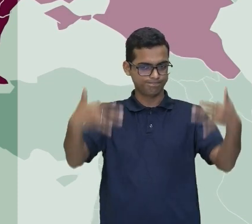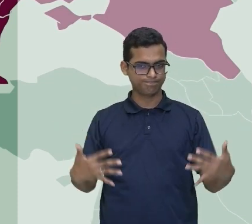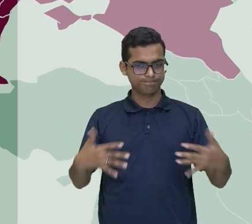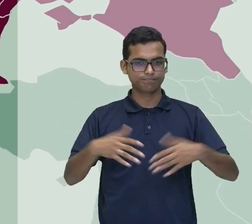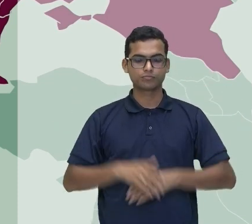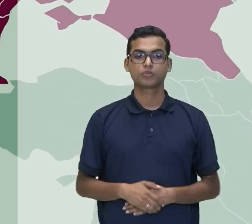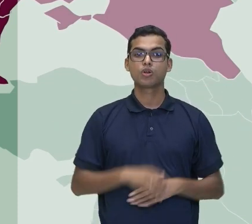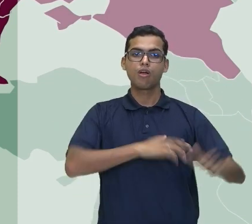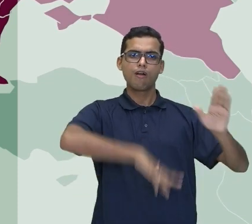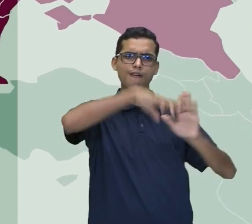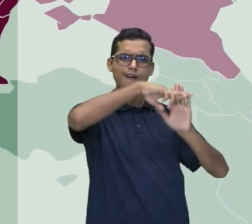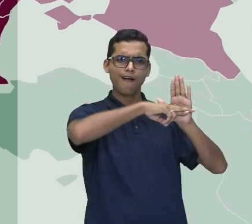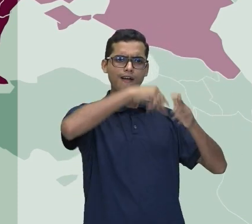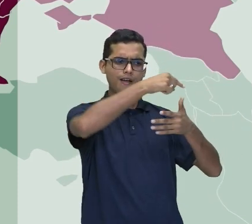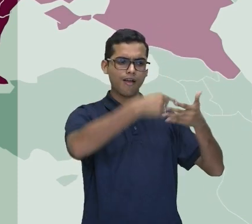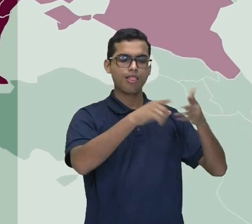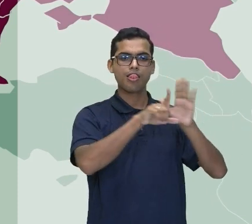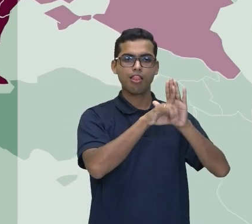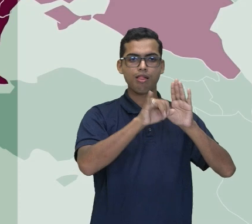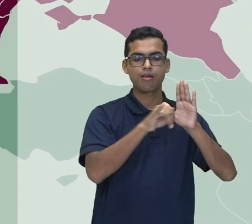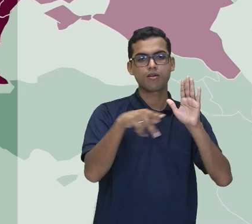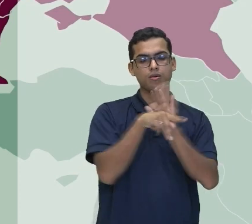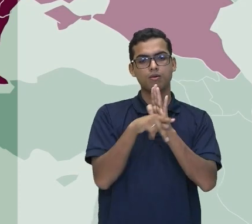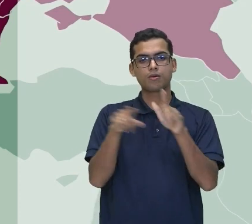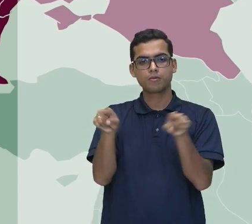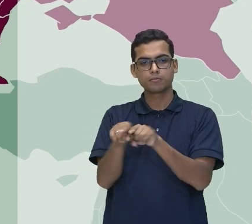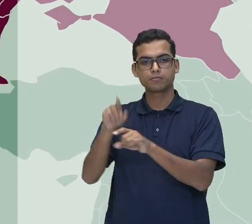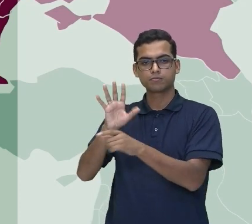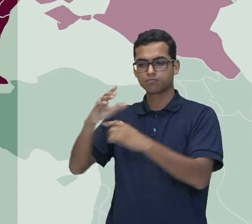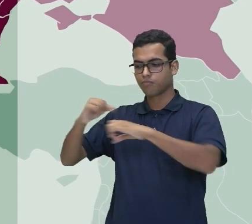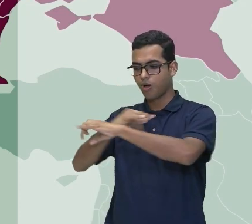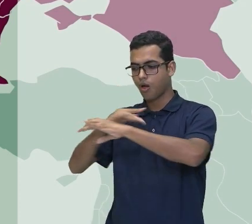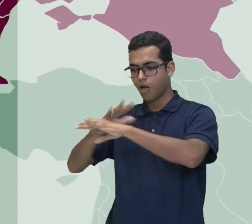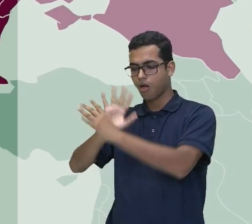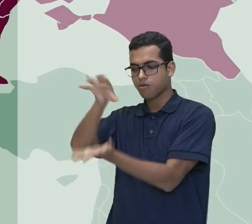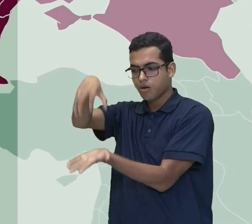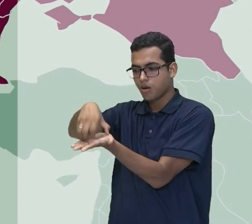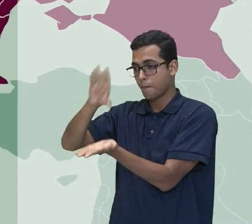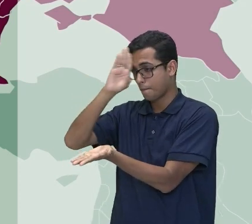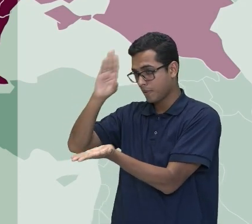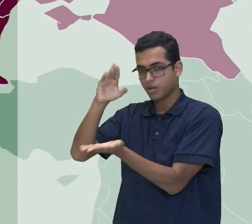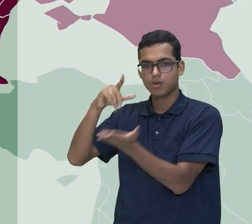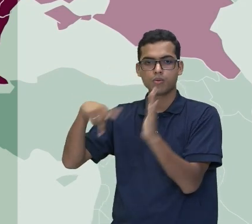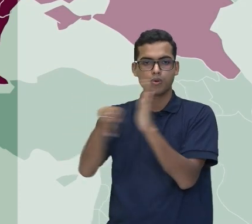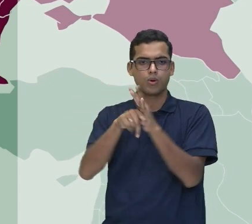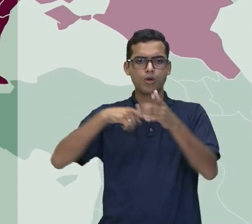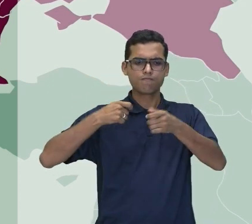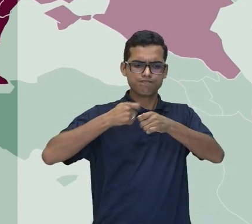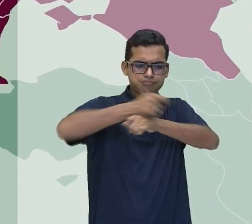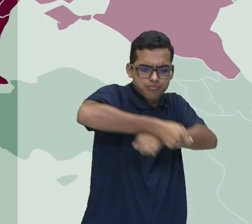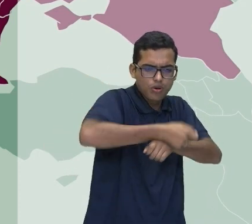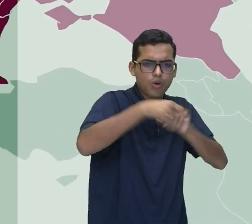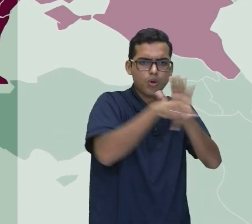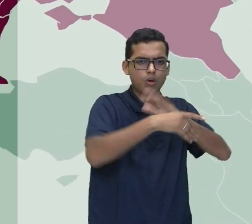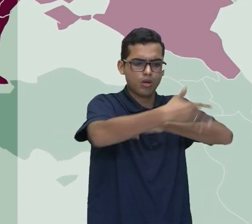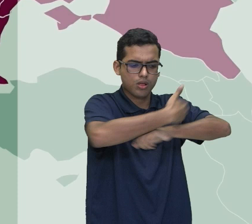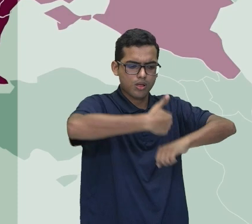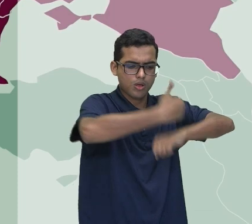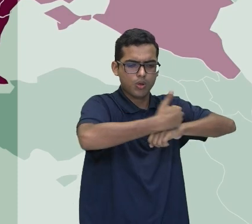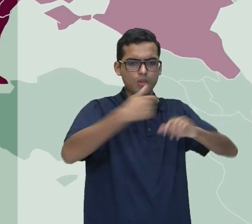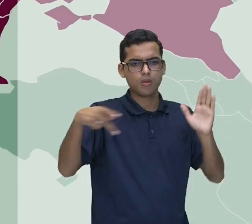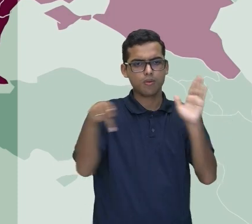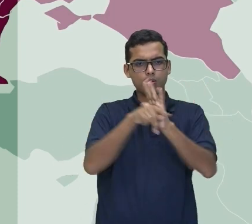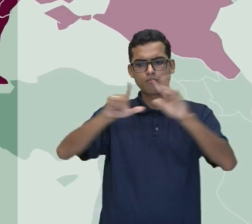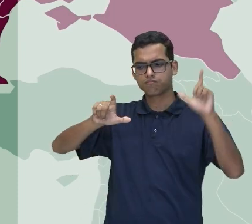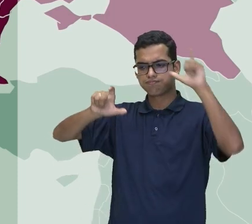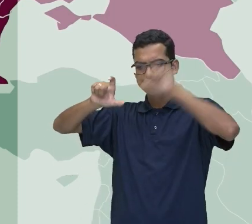de regras e leis que as metrópoles impunham às suas colônias para manter um monopólio comercial. Com esse pacto,